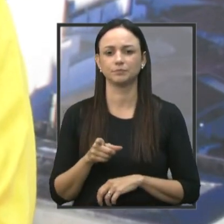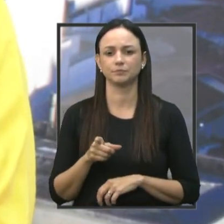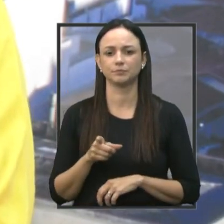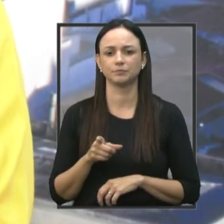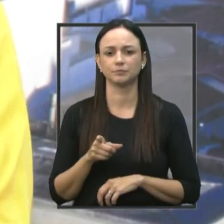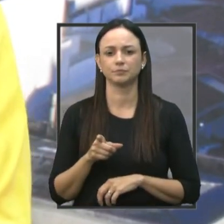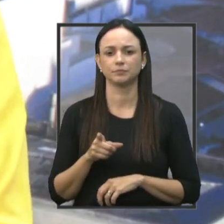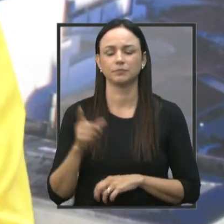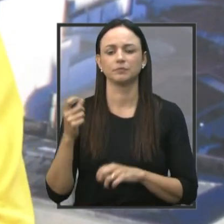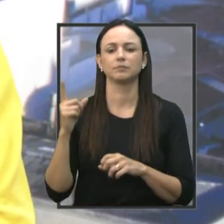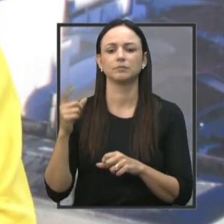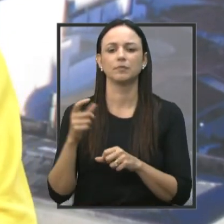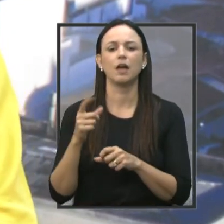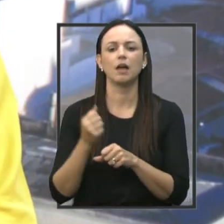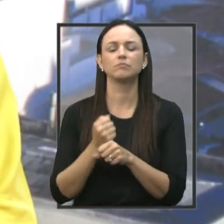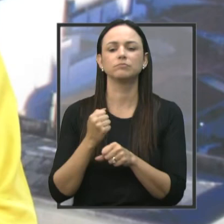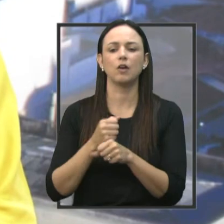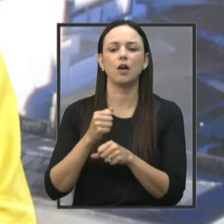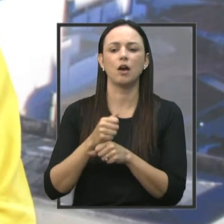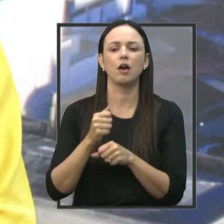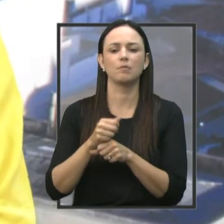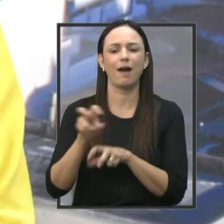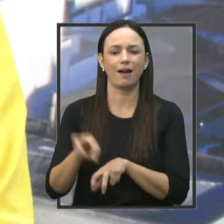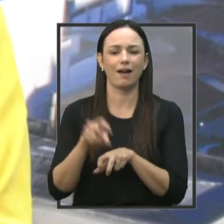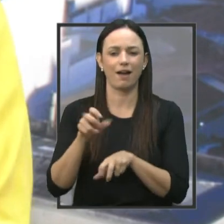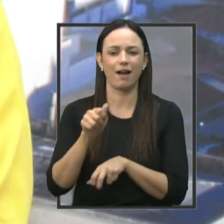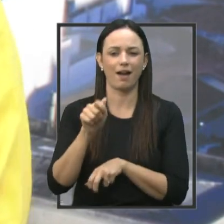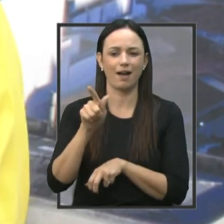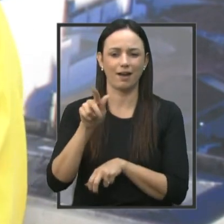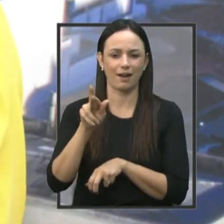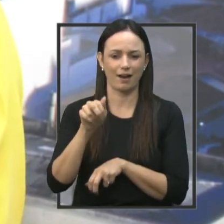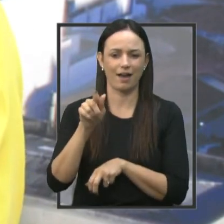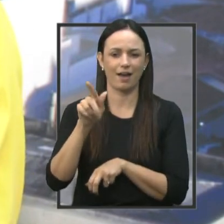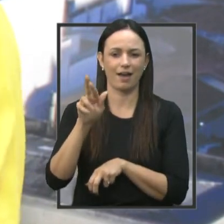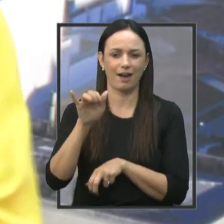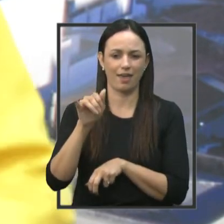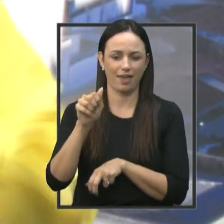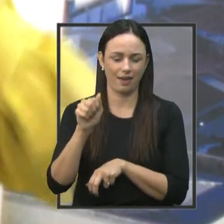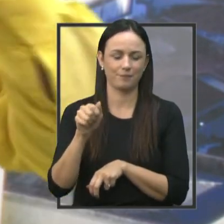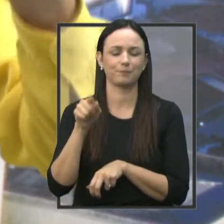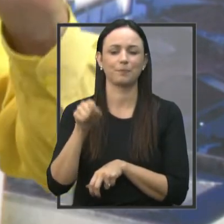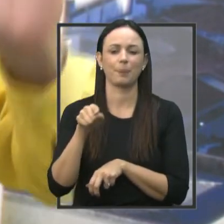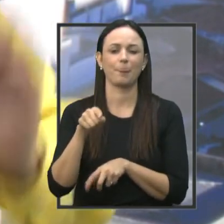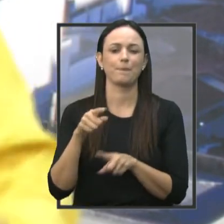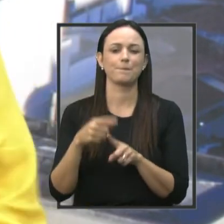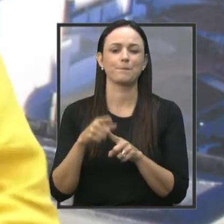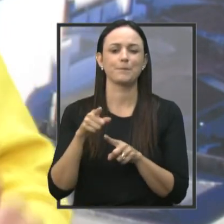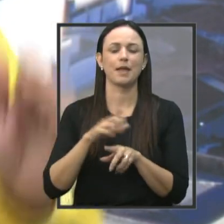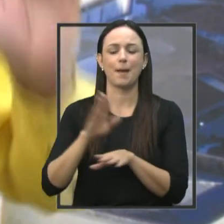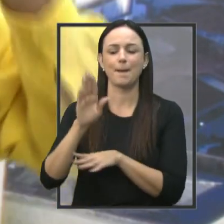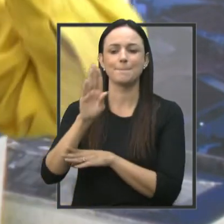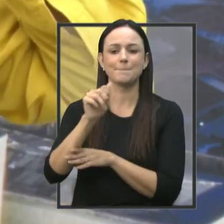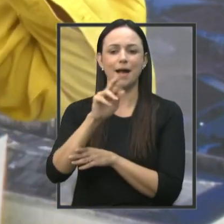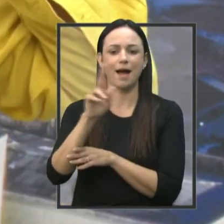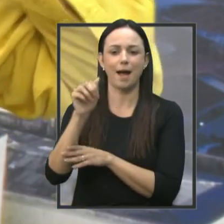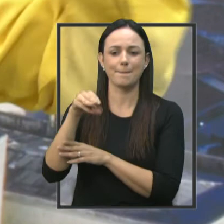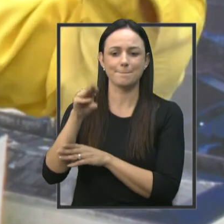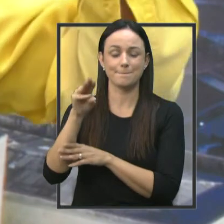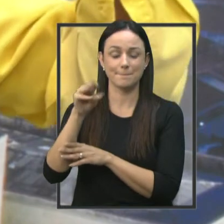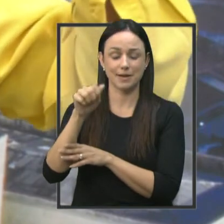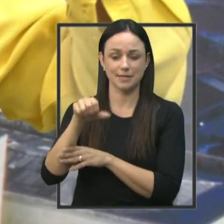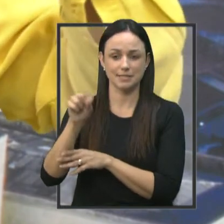lá na reforma agrária, foi feito umas estradas lá, na Barra Mansa. Está sendo feito